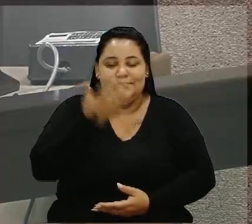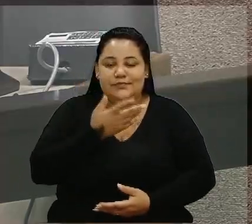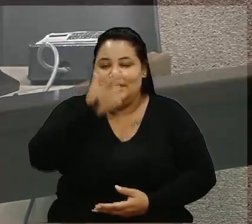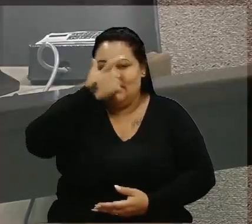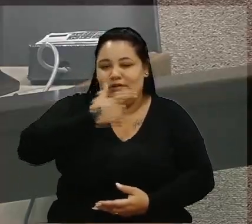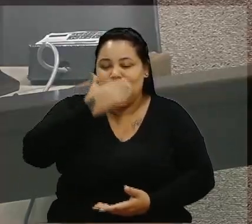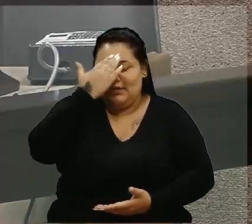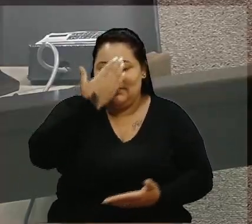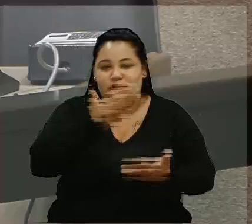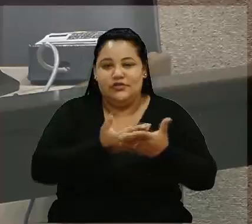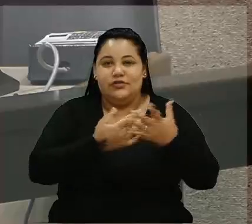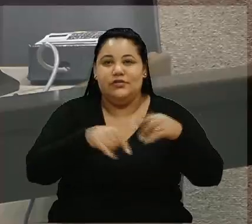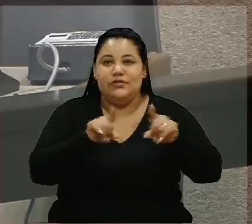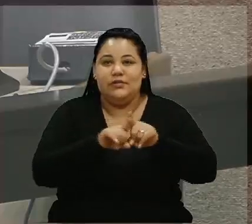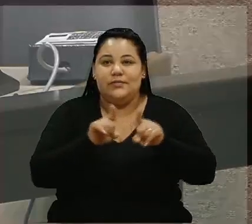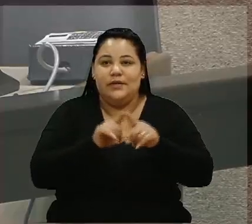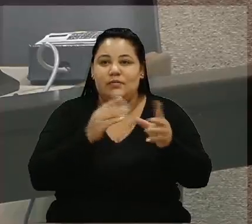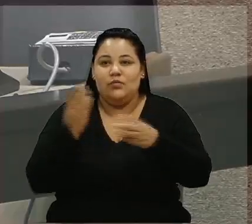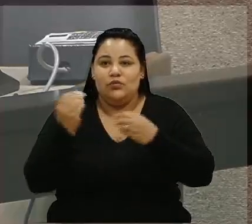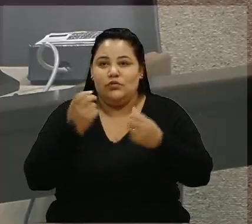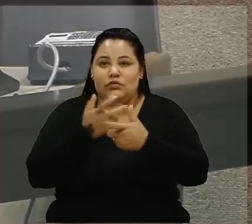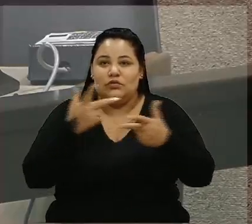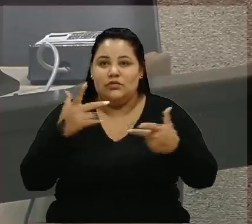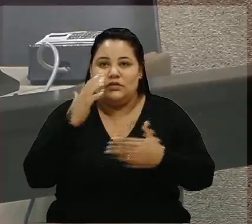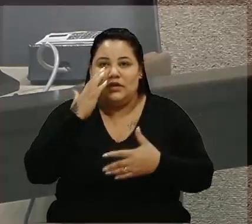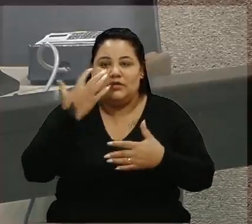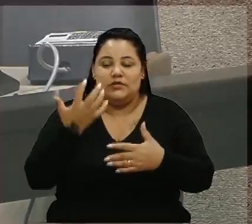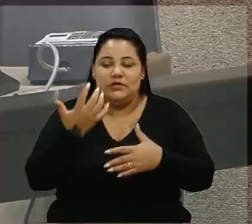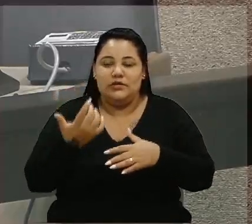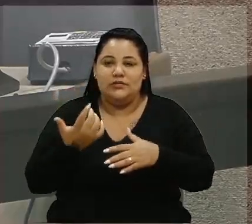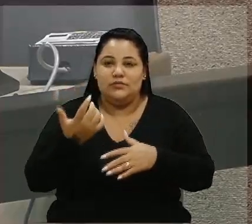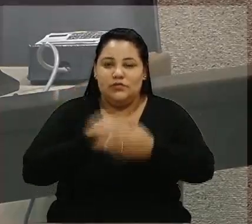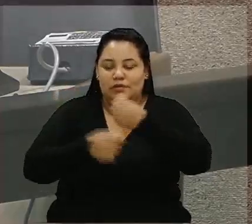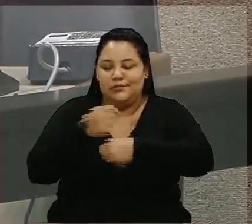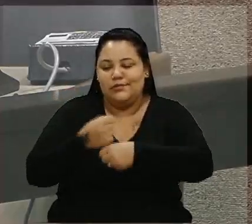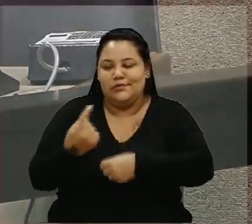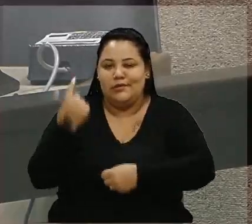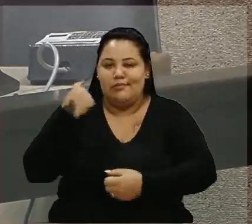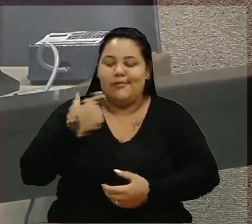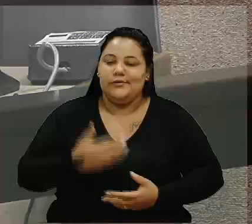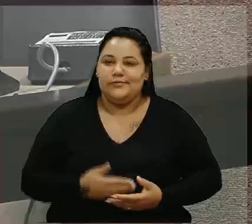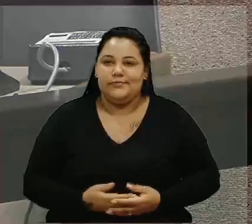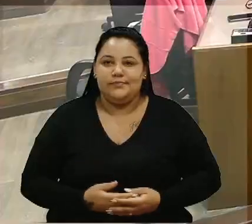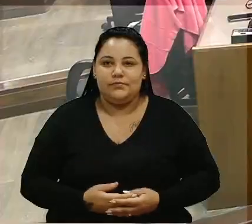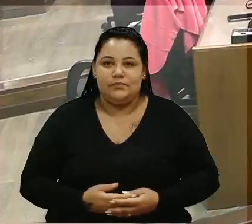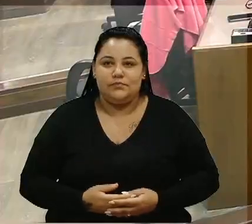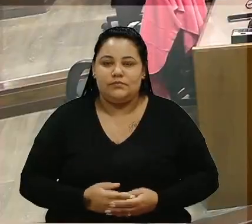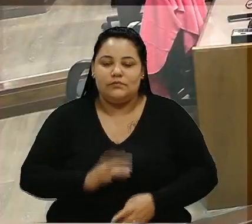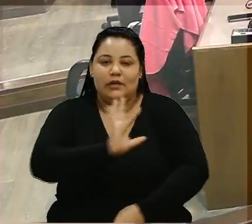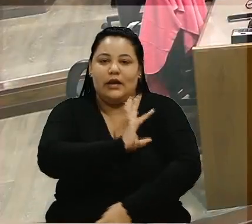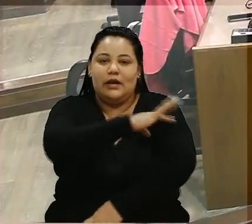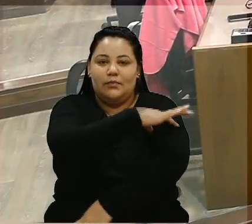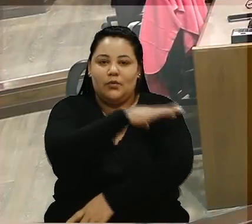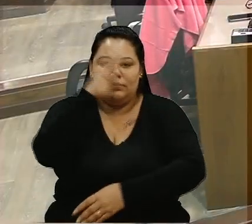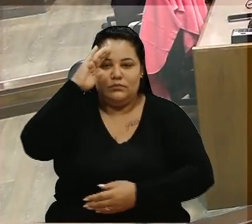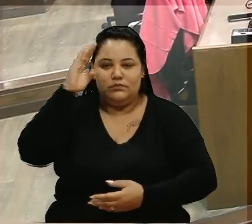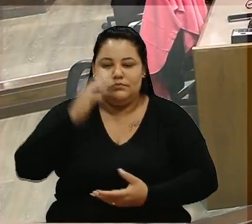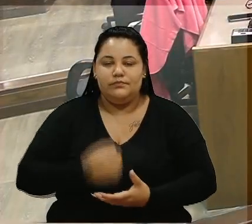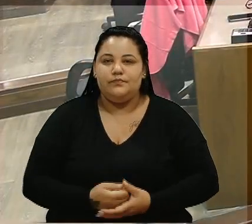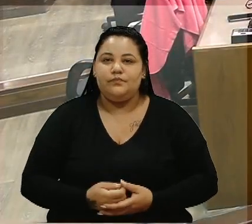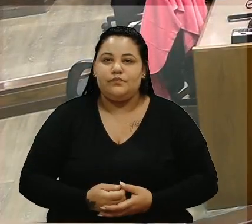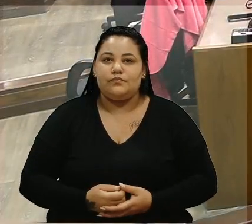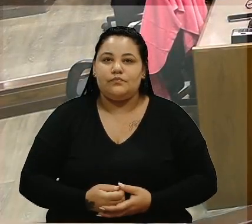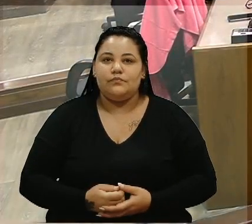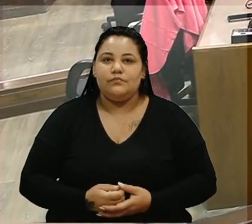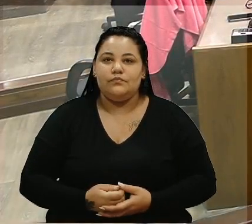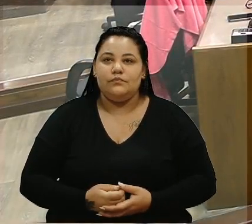reflexo de muitas coisas que aconteceram na outra legislatura. Sua parte, vereador Capitão Ramon. Obrigado, presidente,